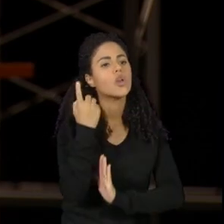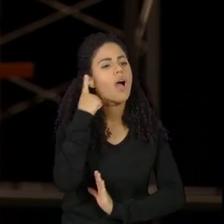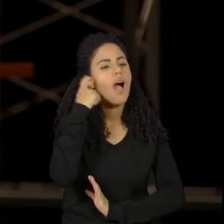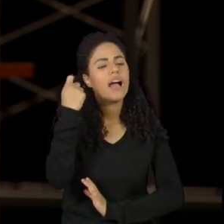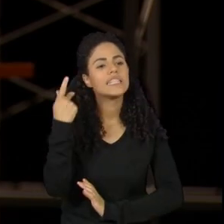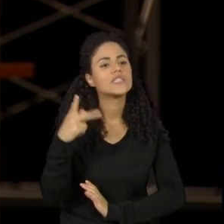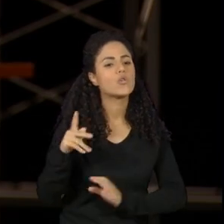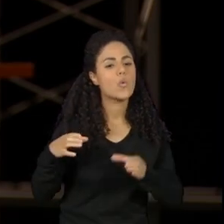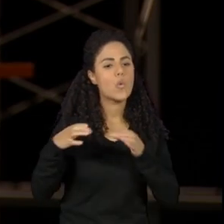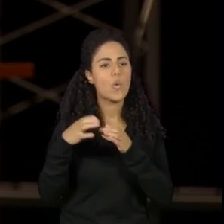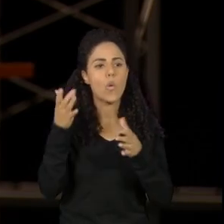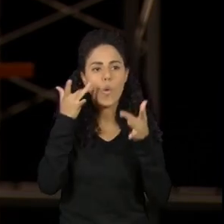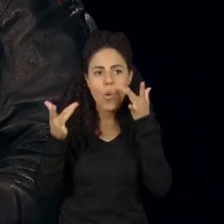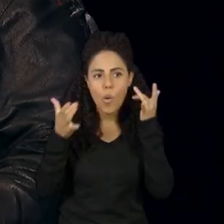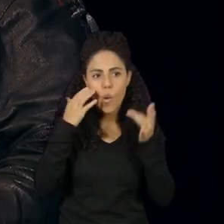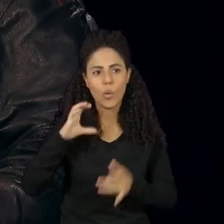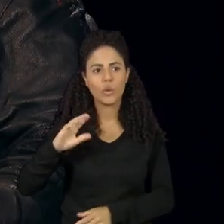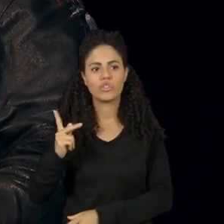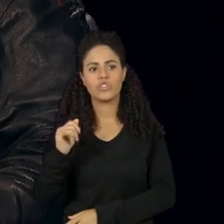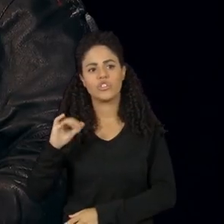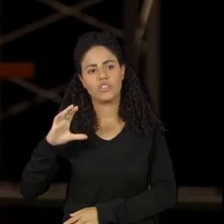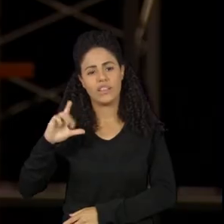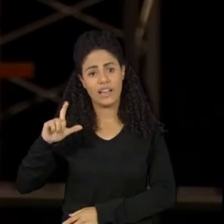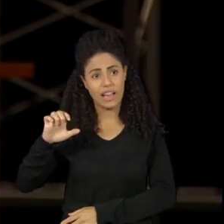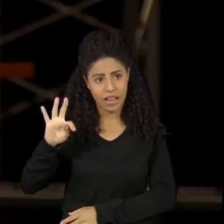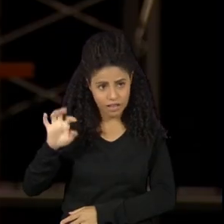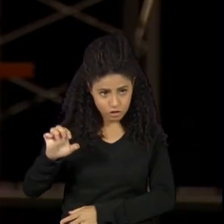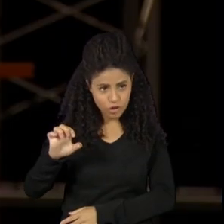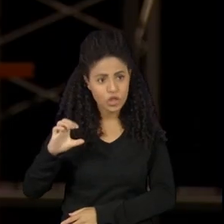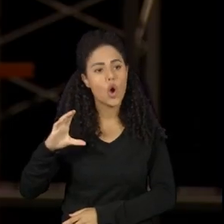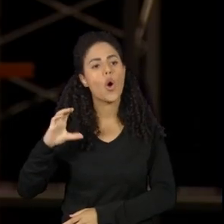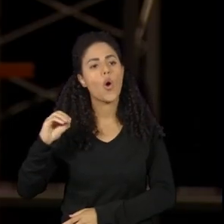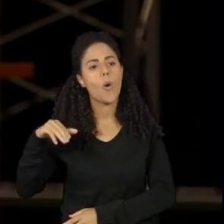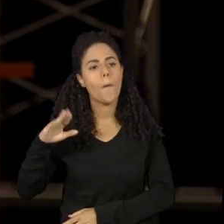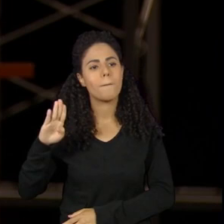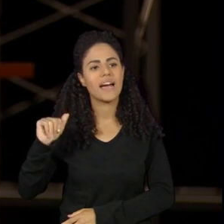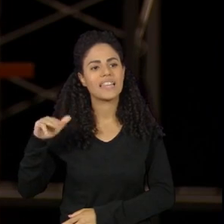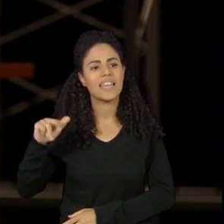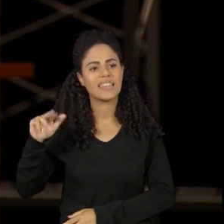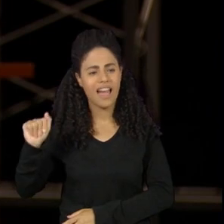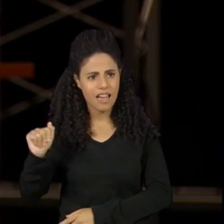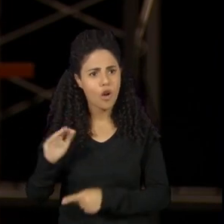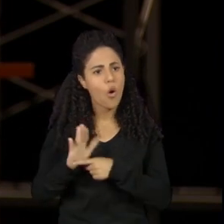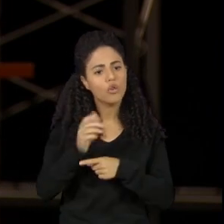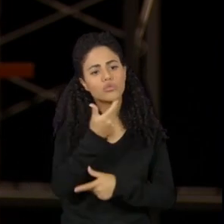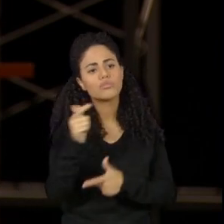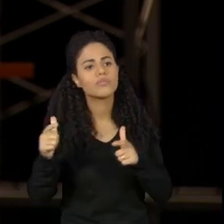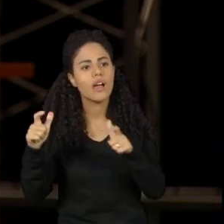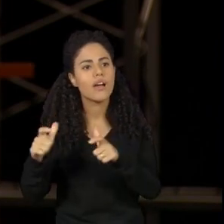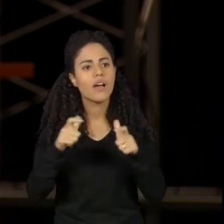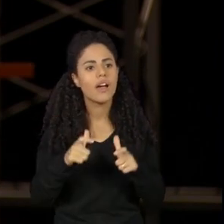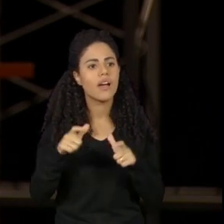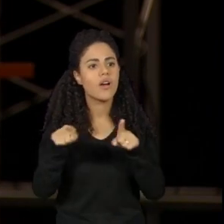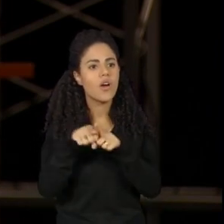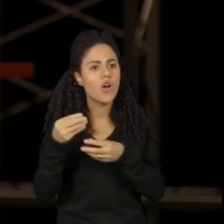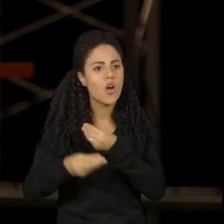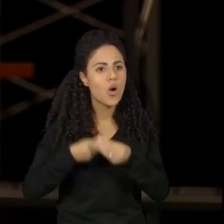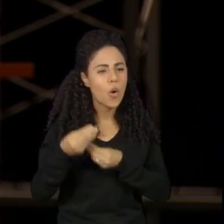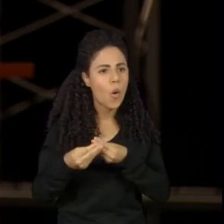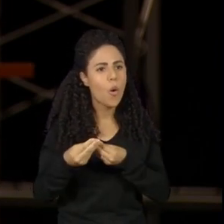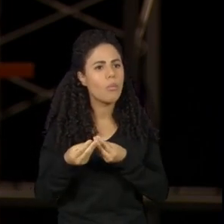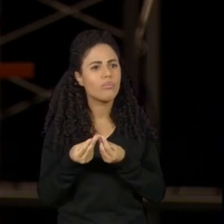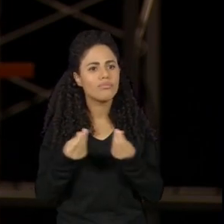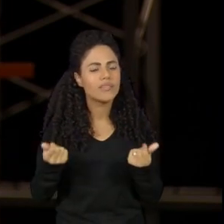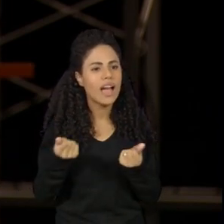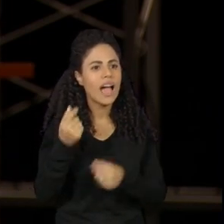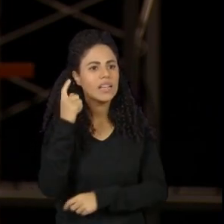de teatro, que era o Chiclete com Banana, que hoje tem um outro nome, Cemitério de Automóveis, mas que está em atividade. É. E, na